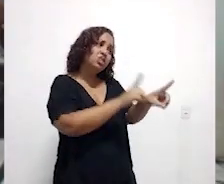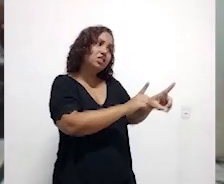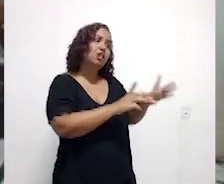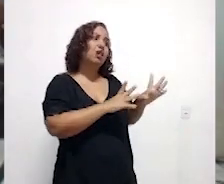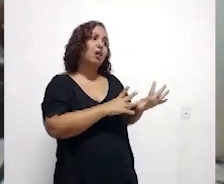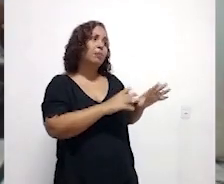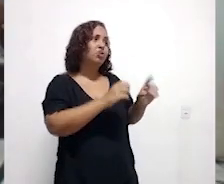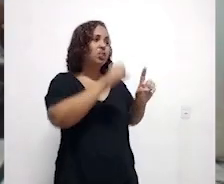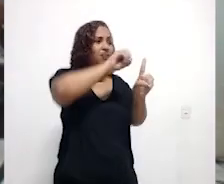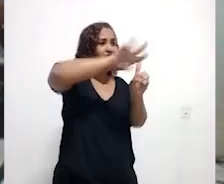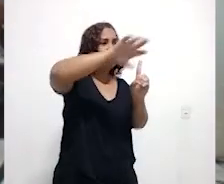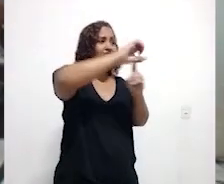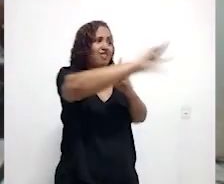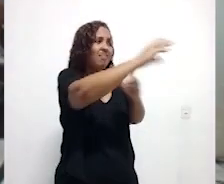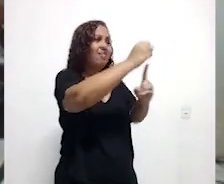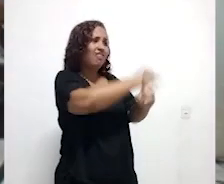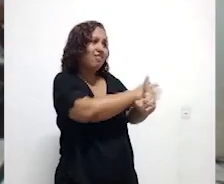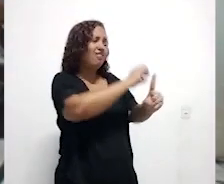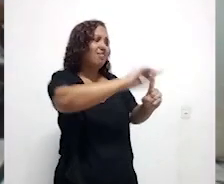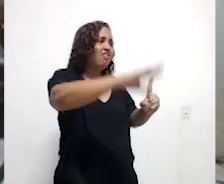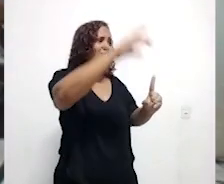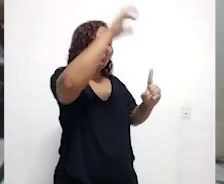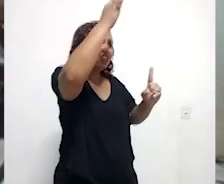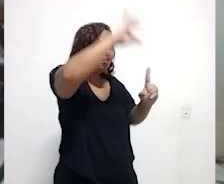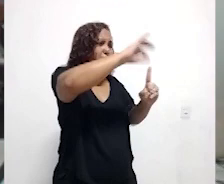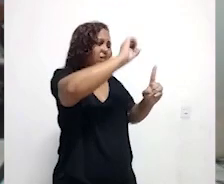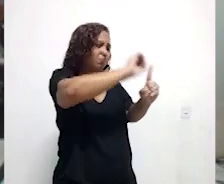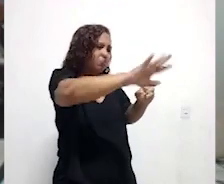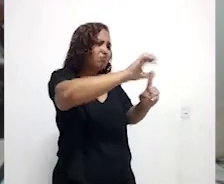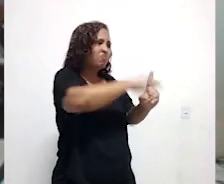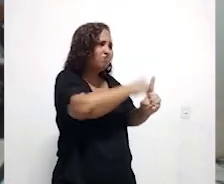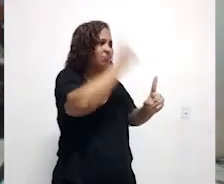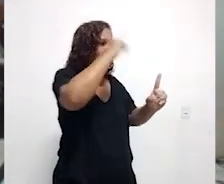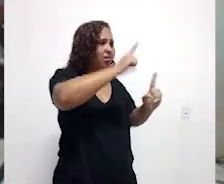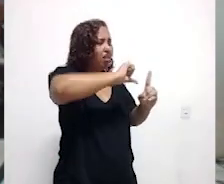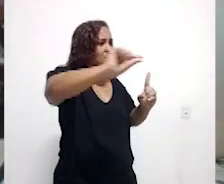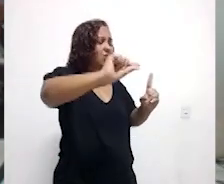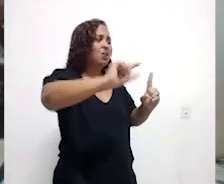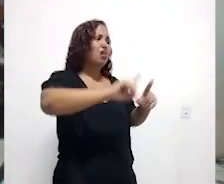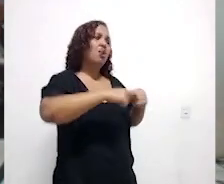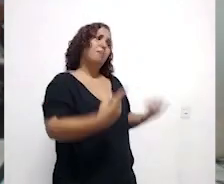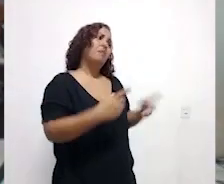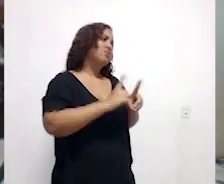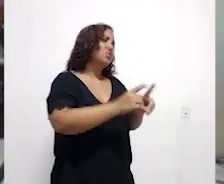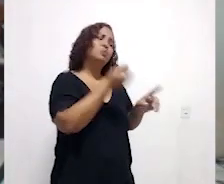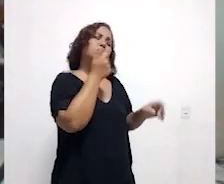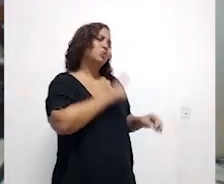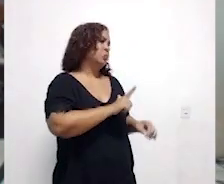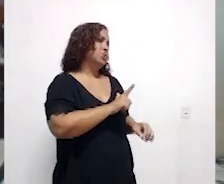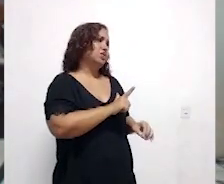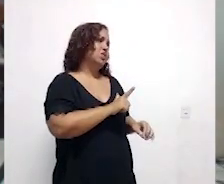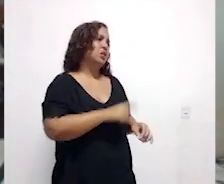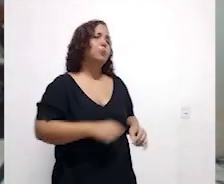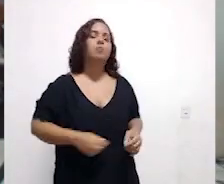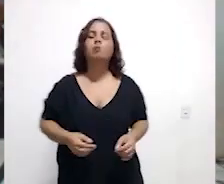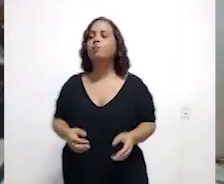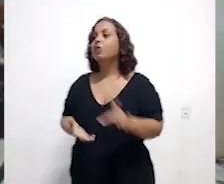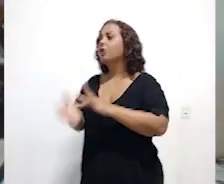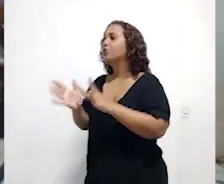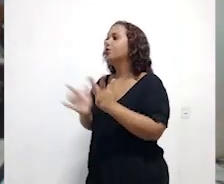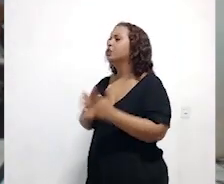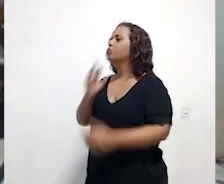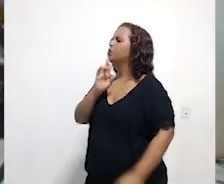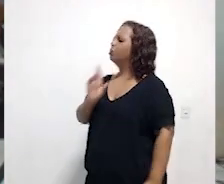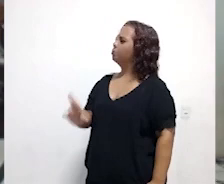eles não conseguiram. Respondeu Jesus: Ó geração incrédula, até